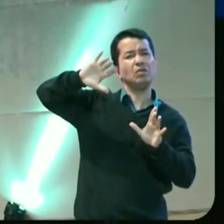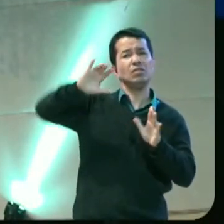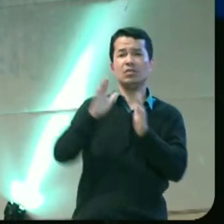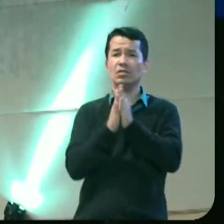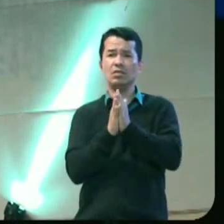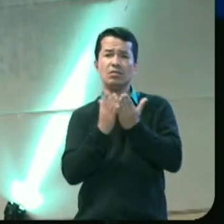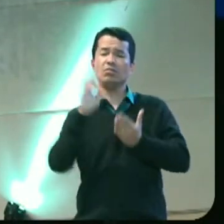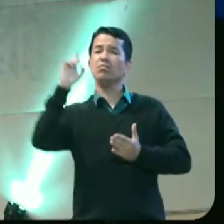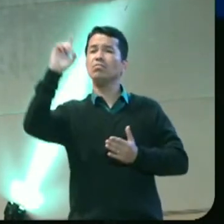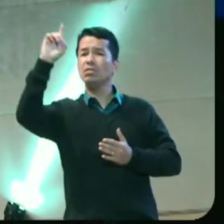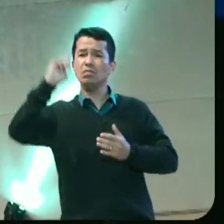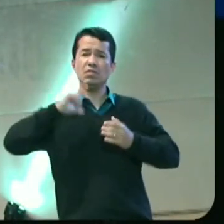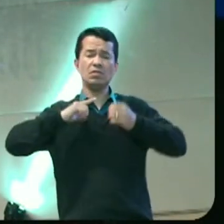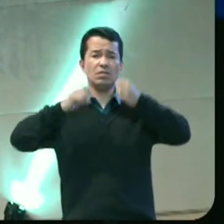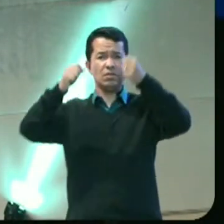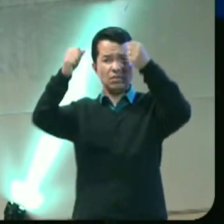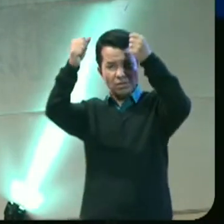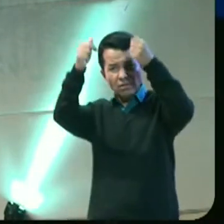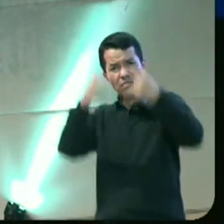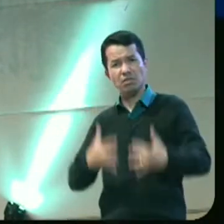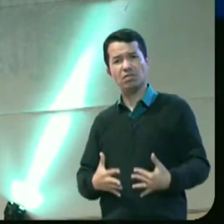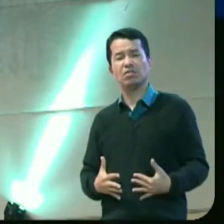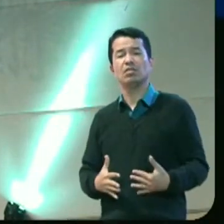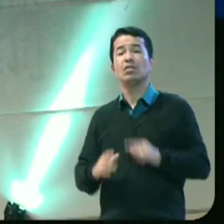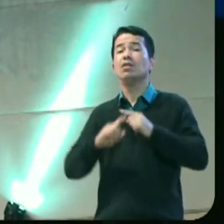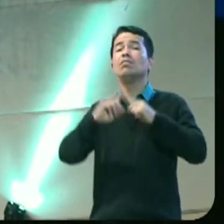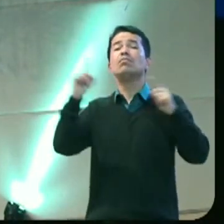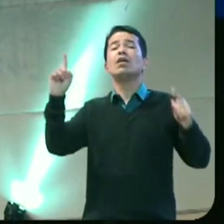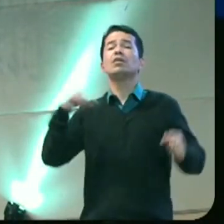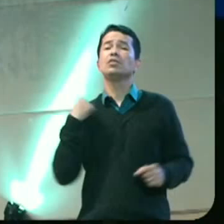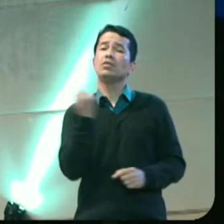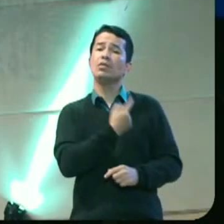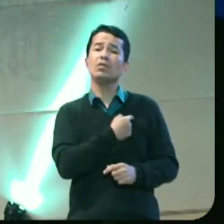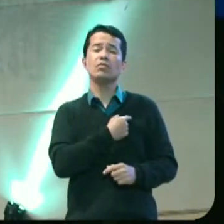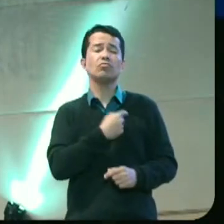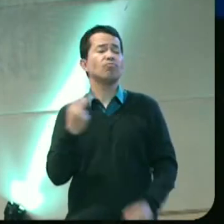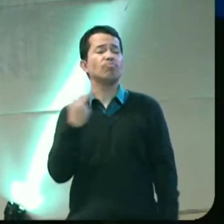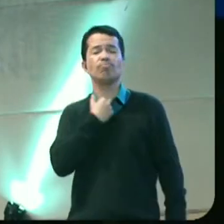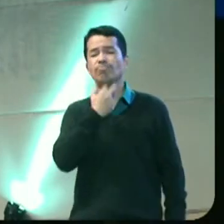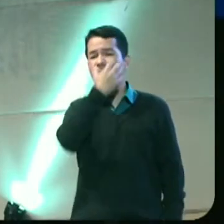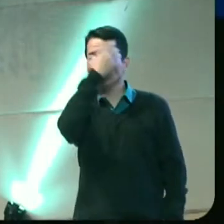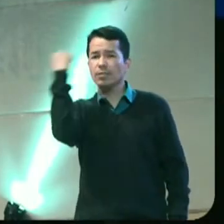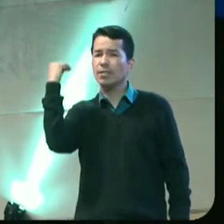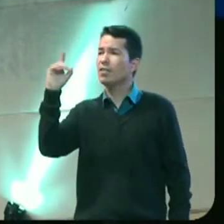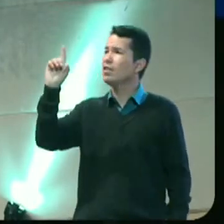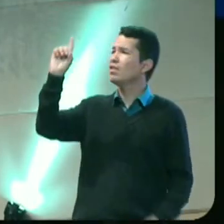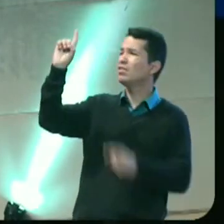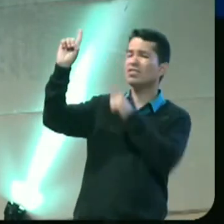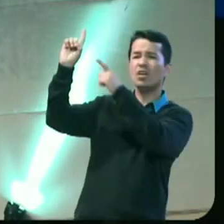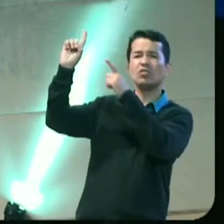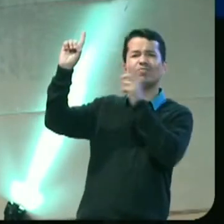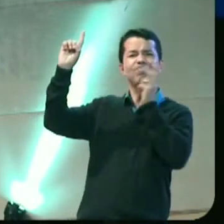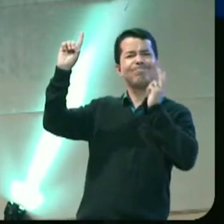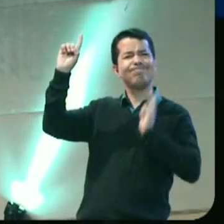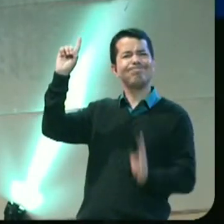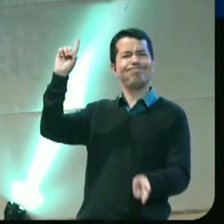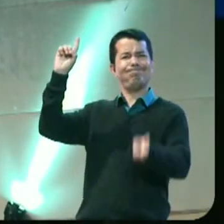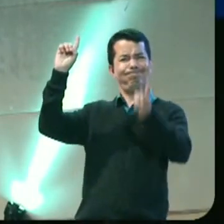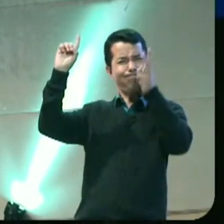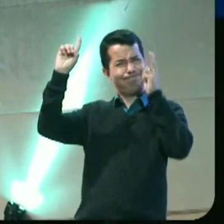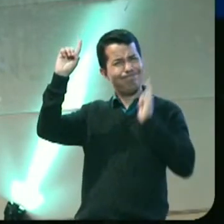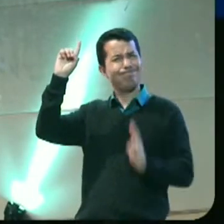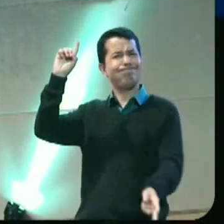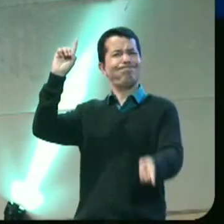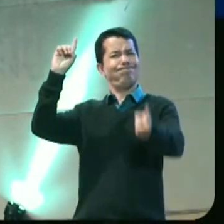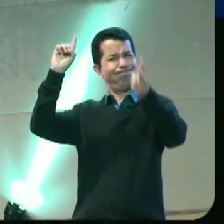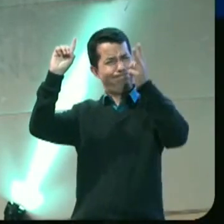porquê. Mas isso não muda quem Deus é. Ele continua sendo o mesmo. Se a gente for ler a